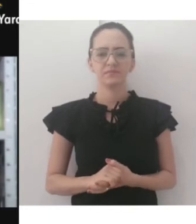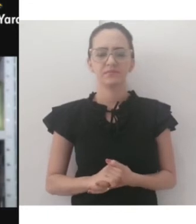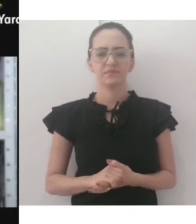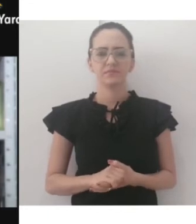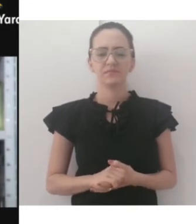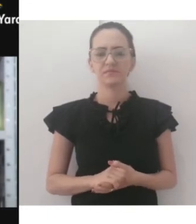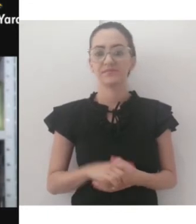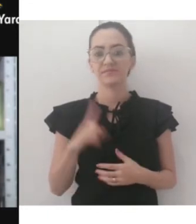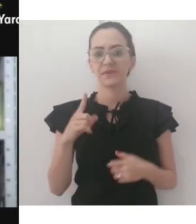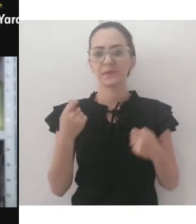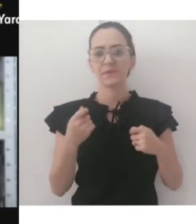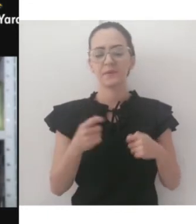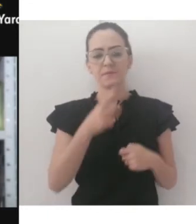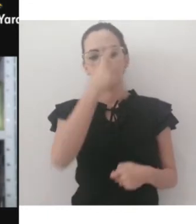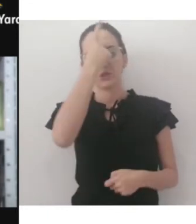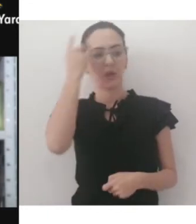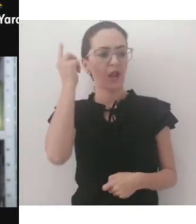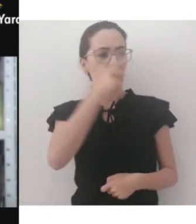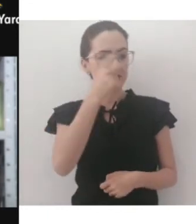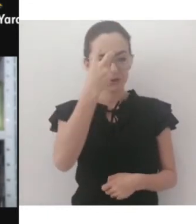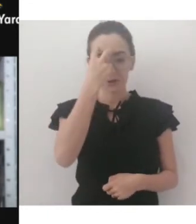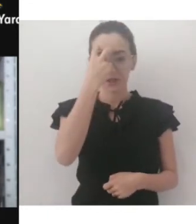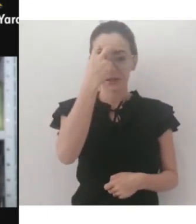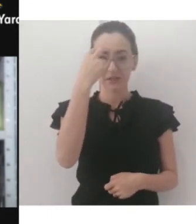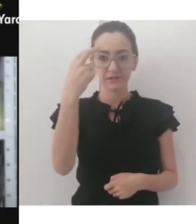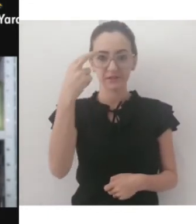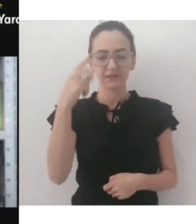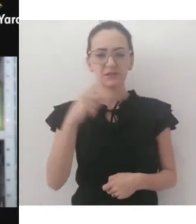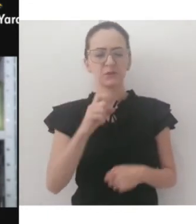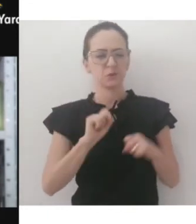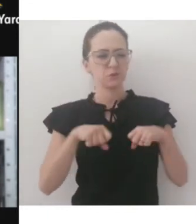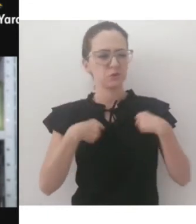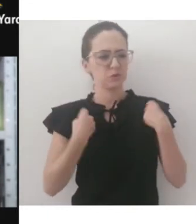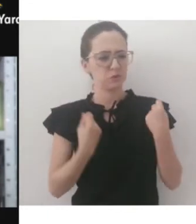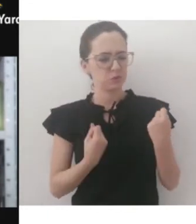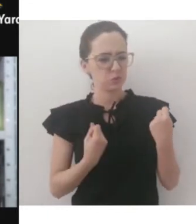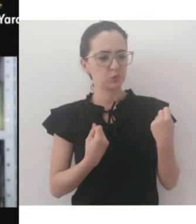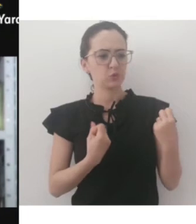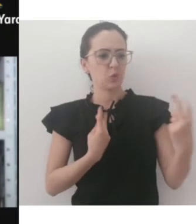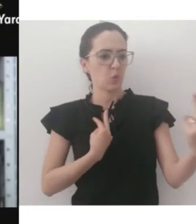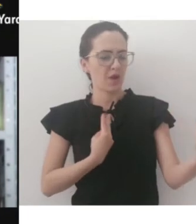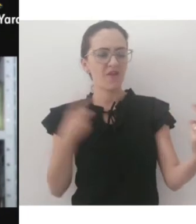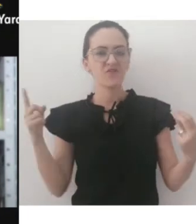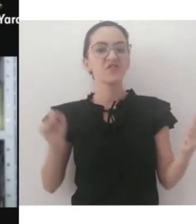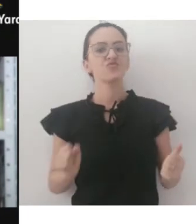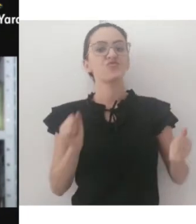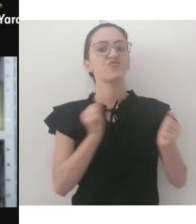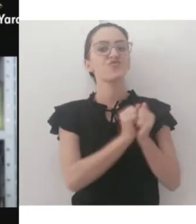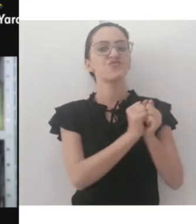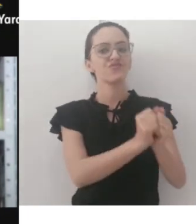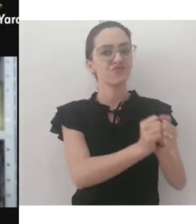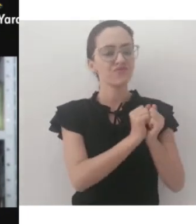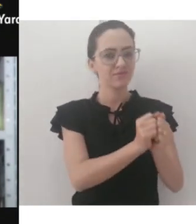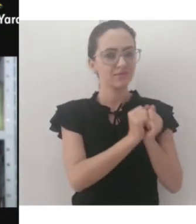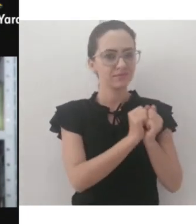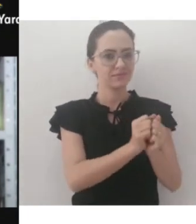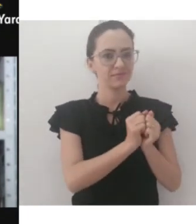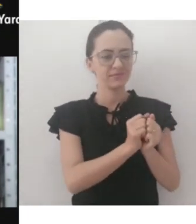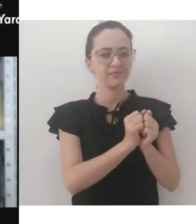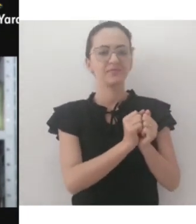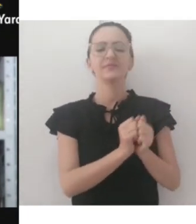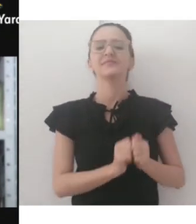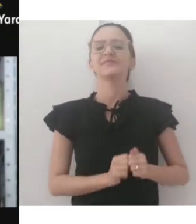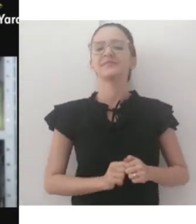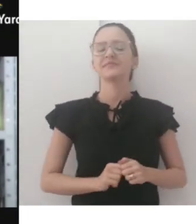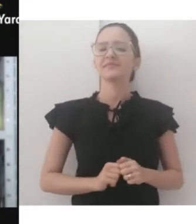falava mais ou menos o seguinte: ande com pessoas mais inteligentes e esforçadas como você. E